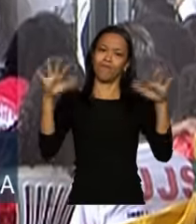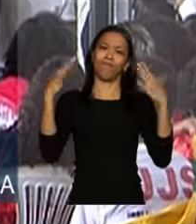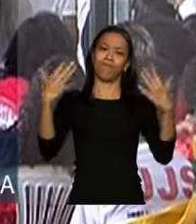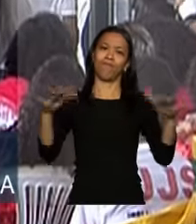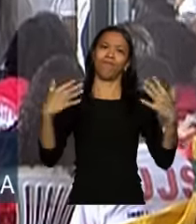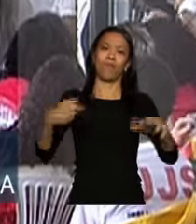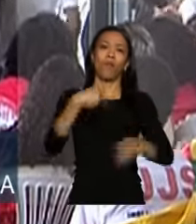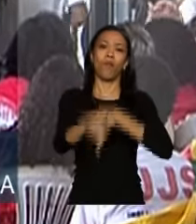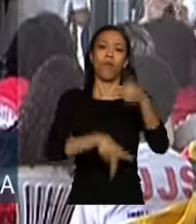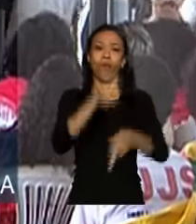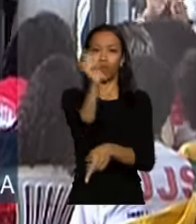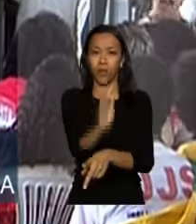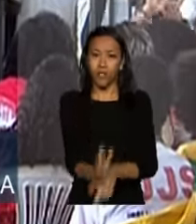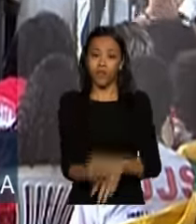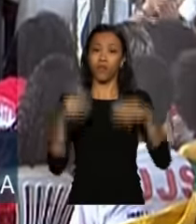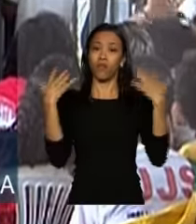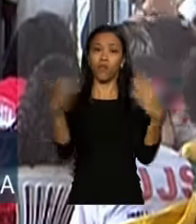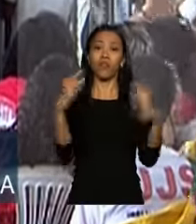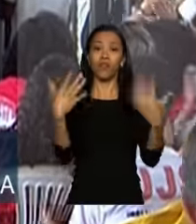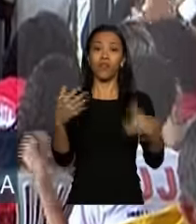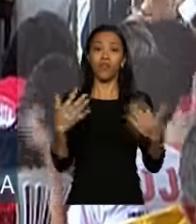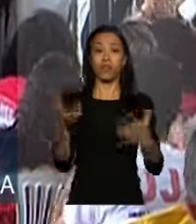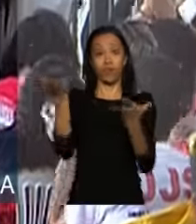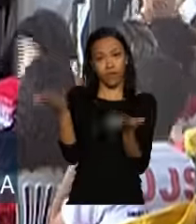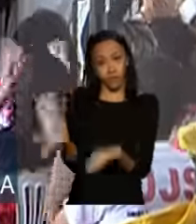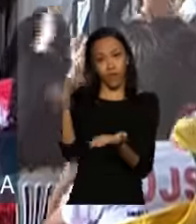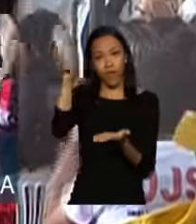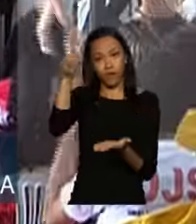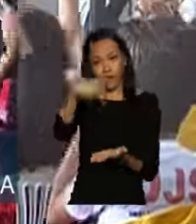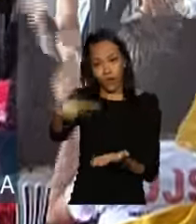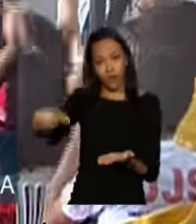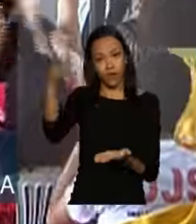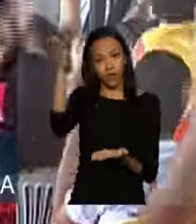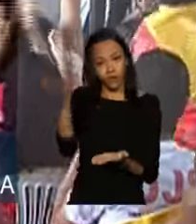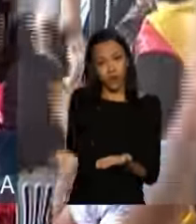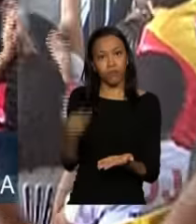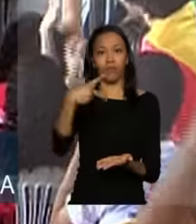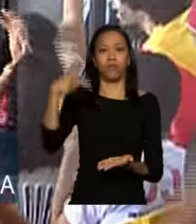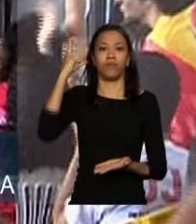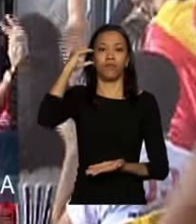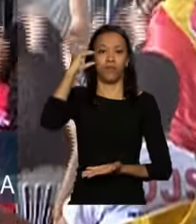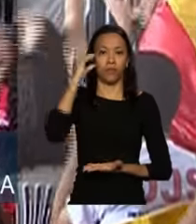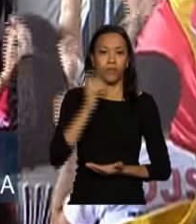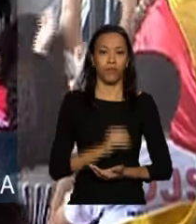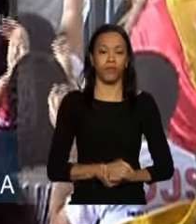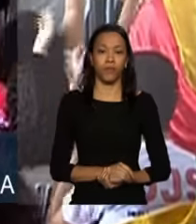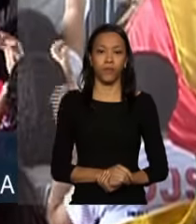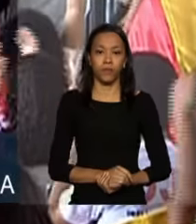brasileiro e viva a nossa presidente Dilma.